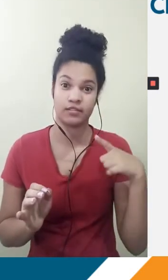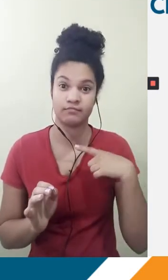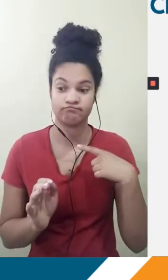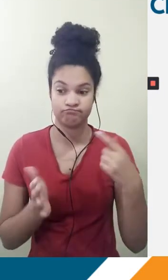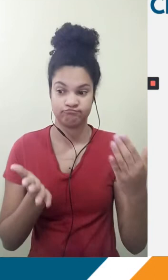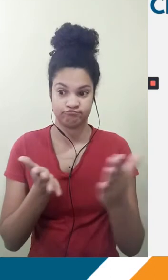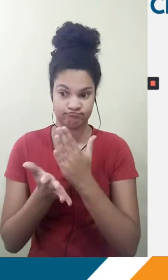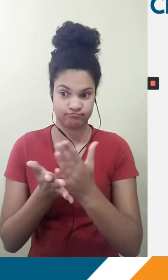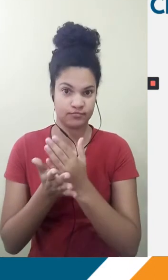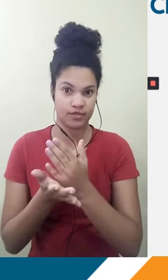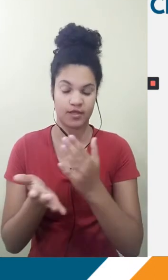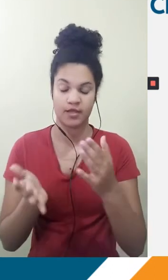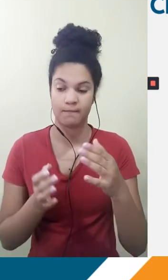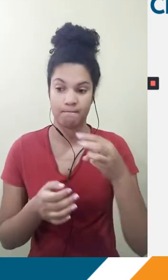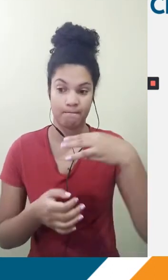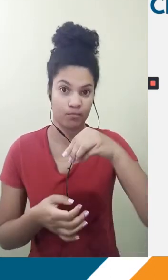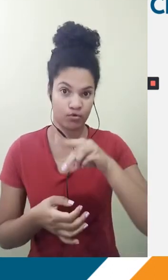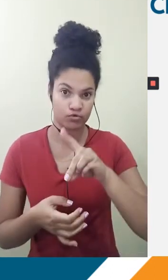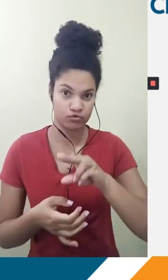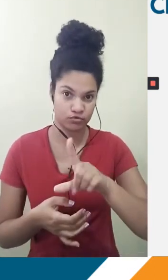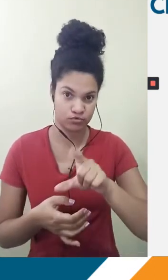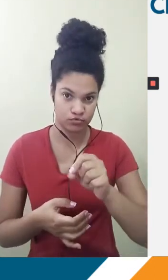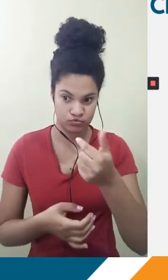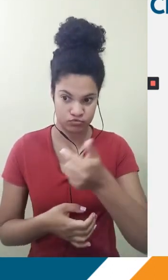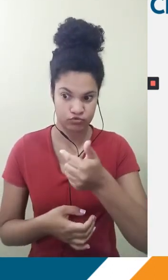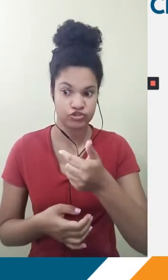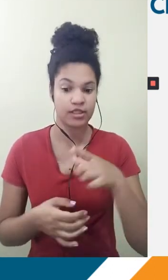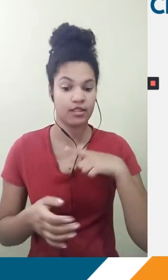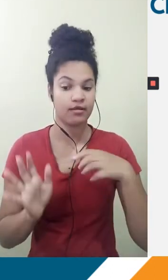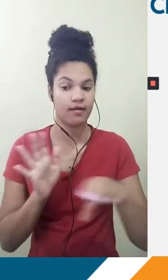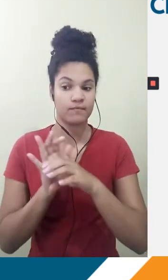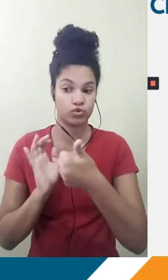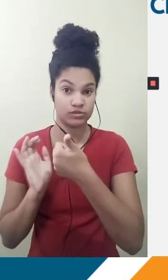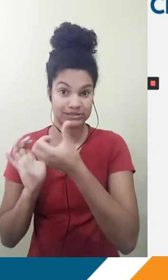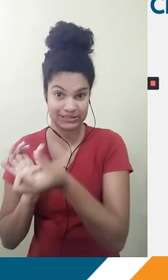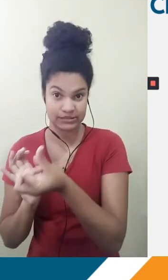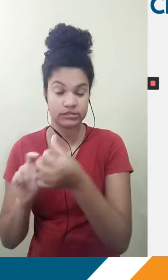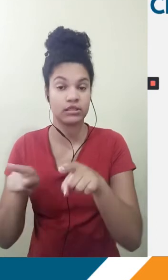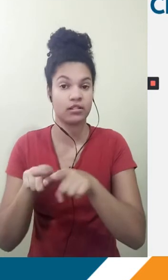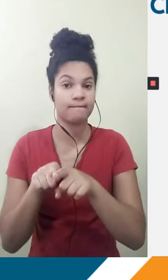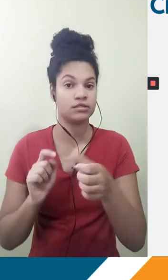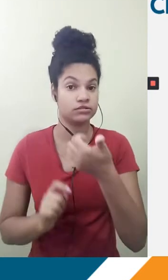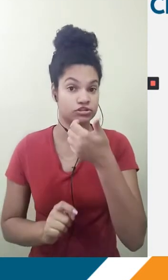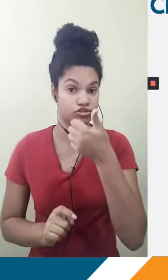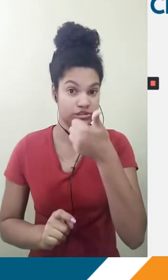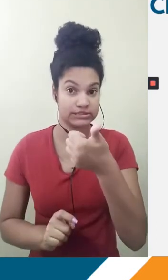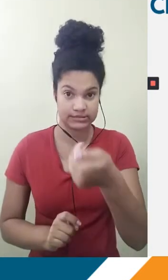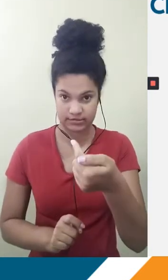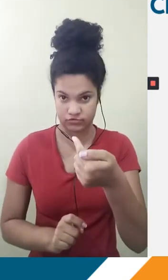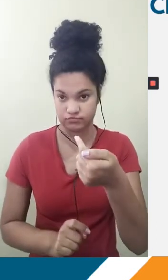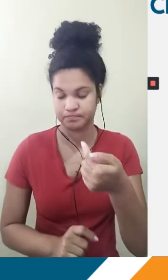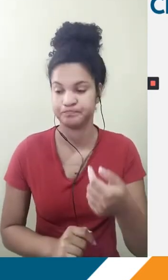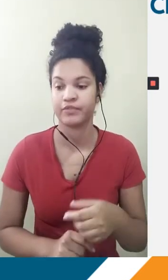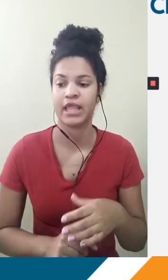está contido no capítulo 16 e também no capítulo 17. Na aula da semana